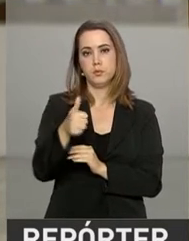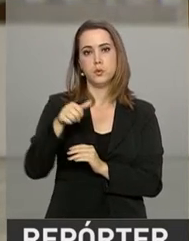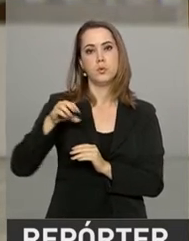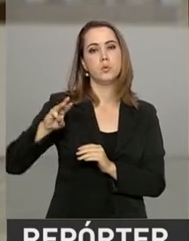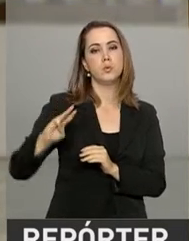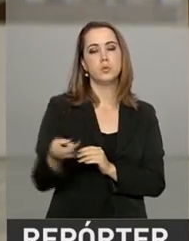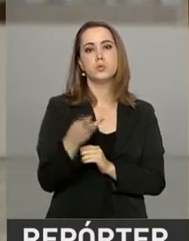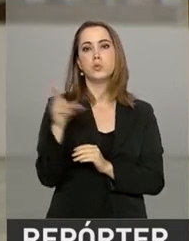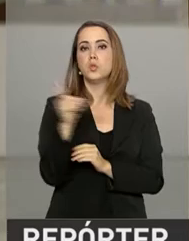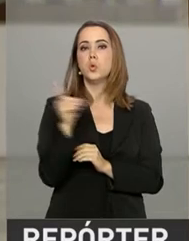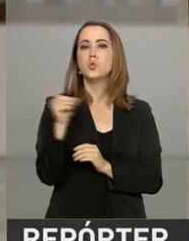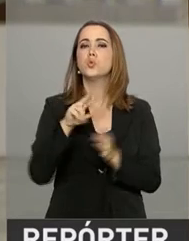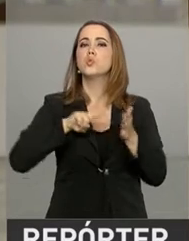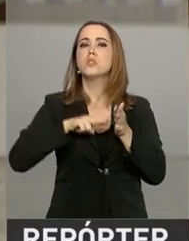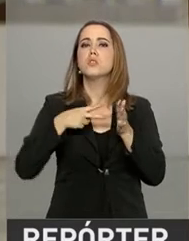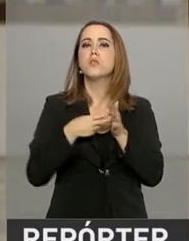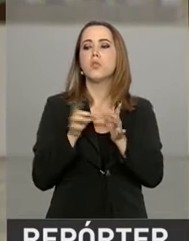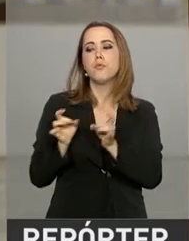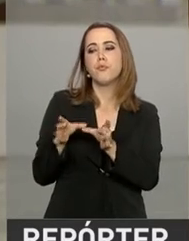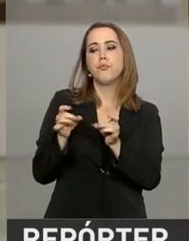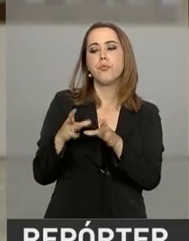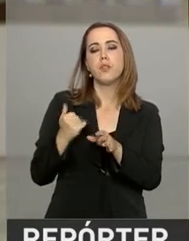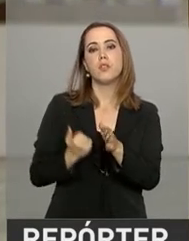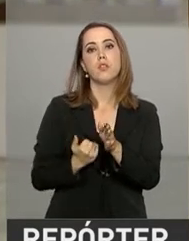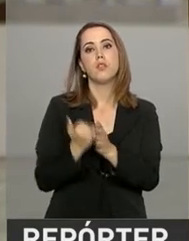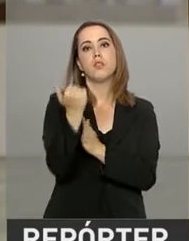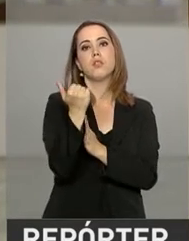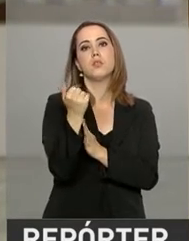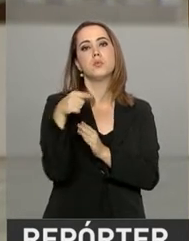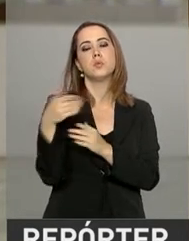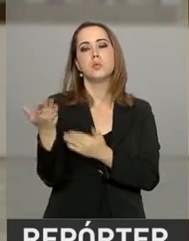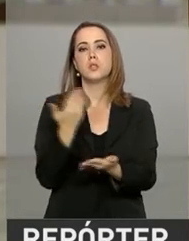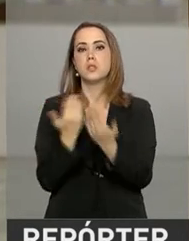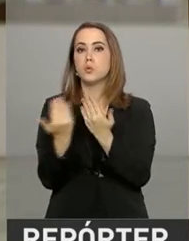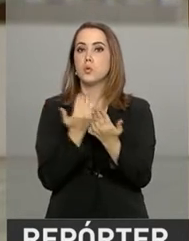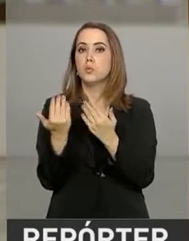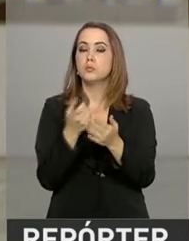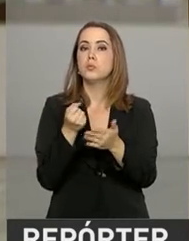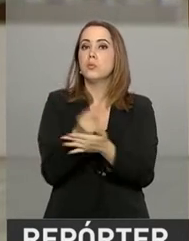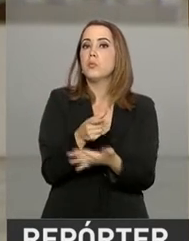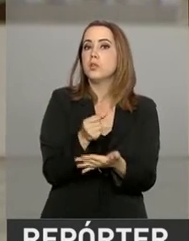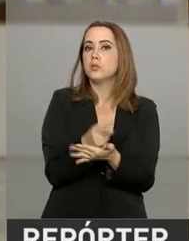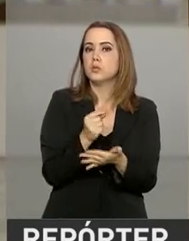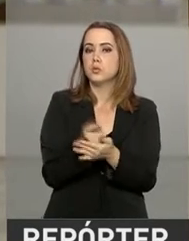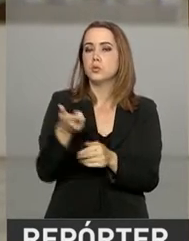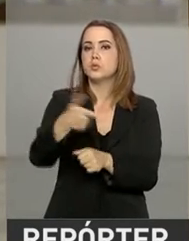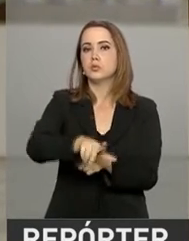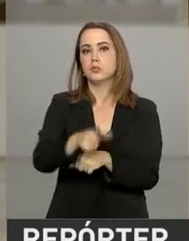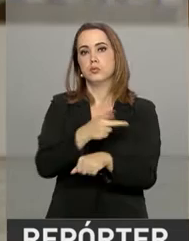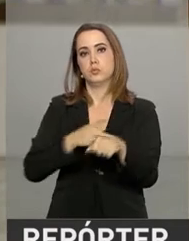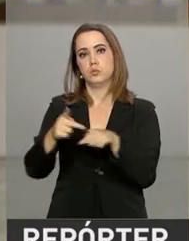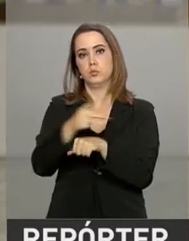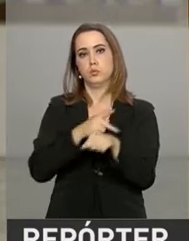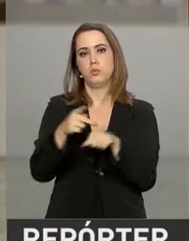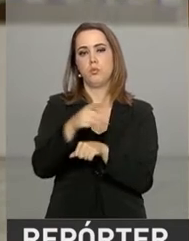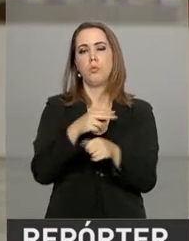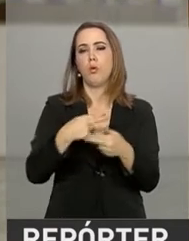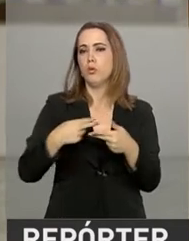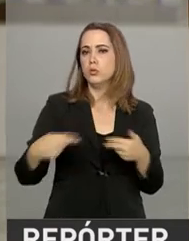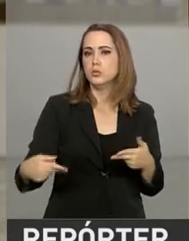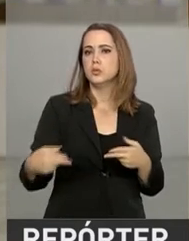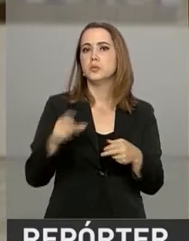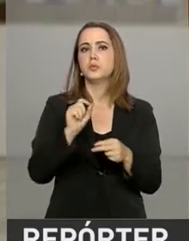que vendemos mais do que compramos do exterior, isso em termos de bens, serviços, mercadorias, produtos básicos